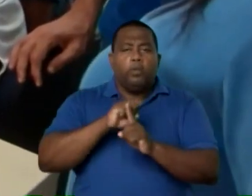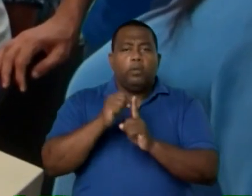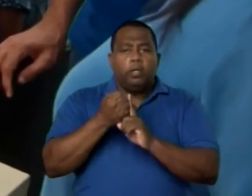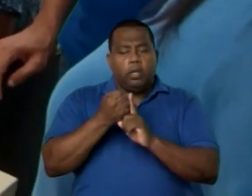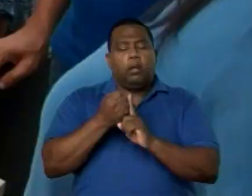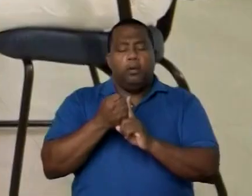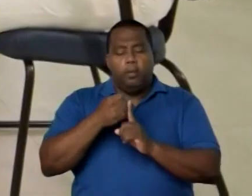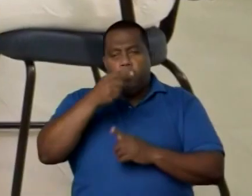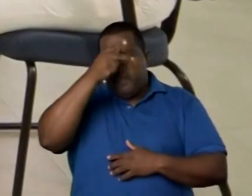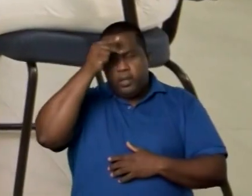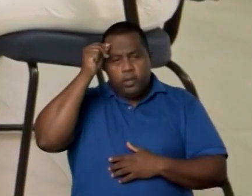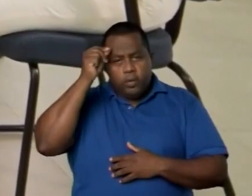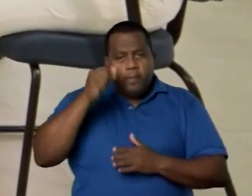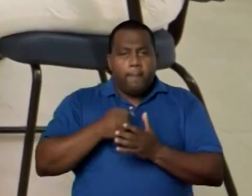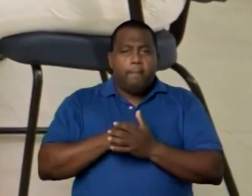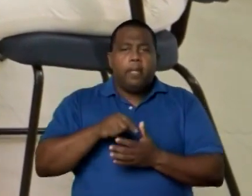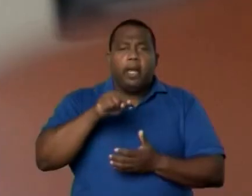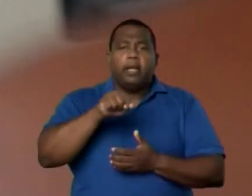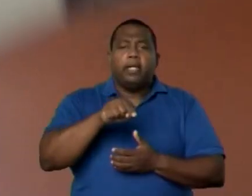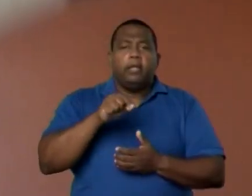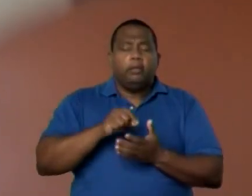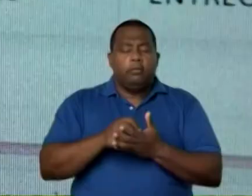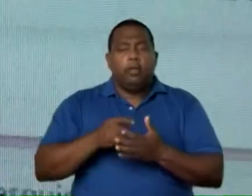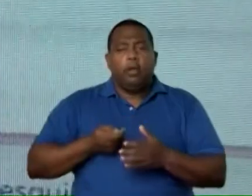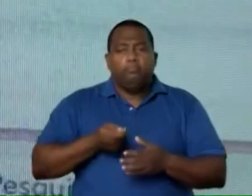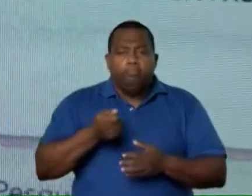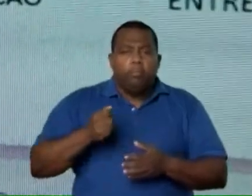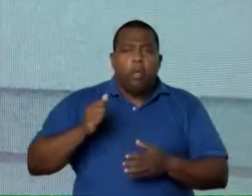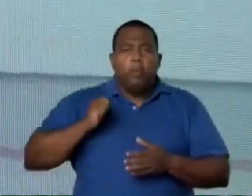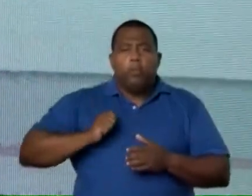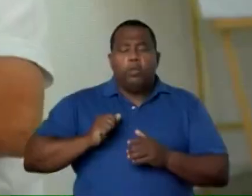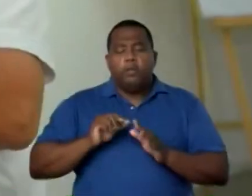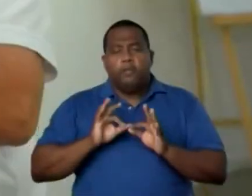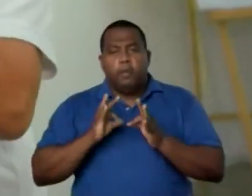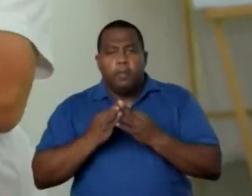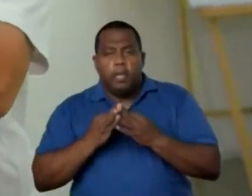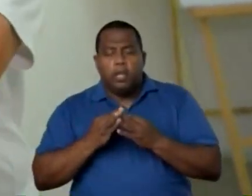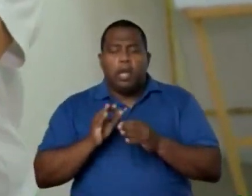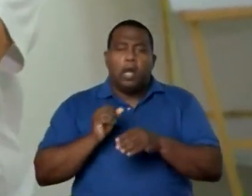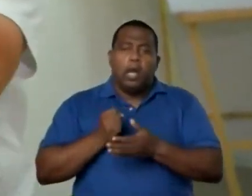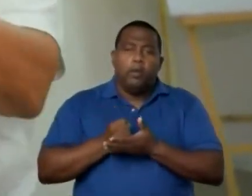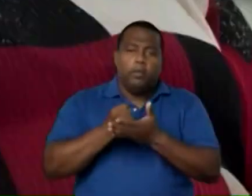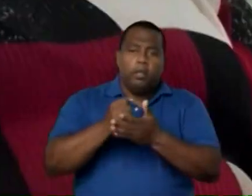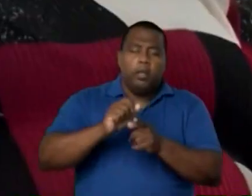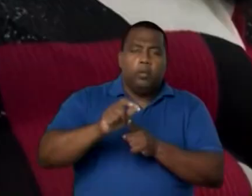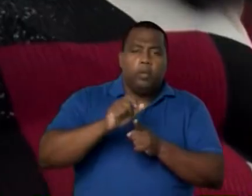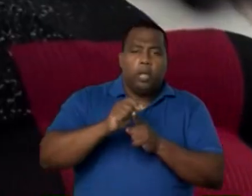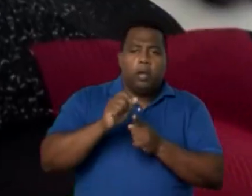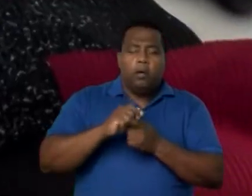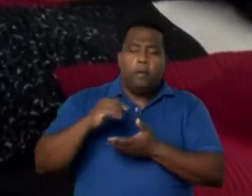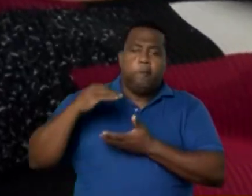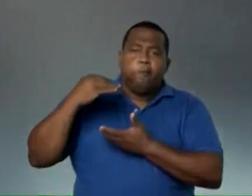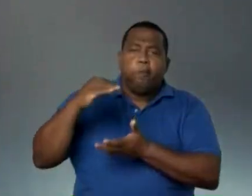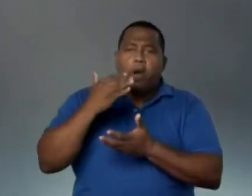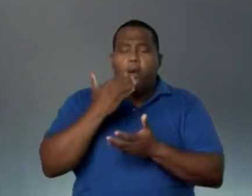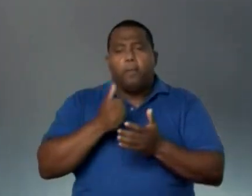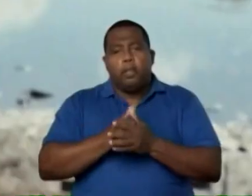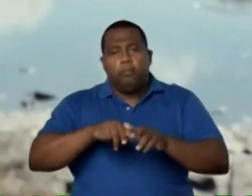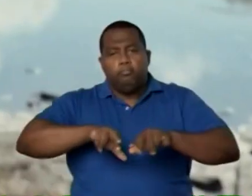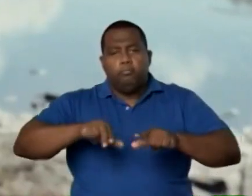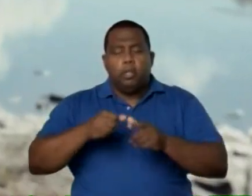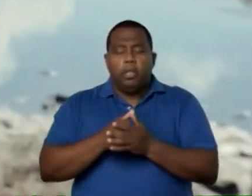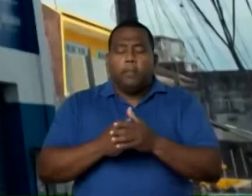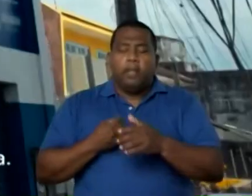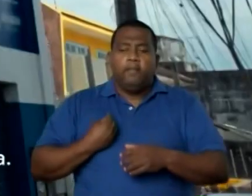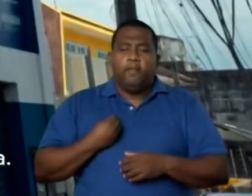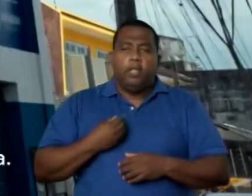da prefeitura. E aqui eu fui acolhida em Bolsa Família, Auxílio Aluguel, Cesta Básica. Criamos o